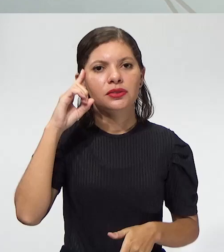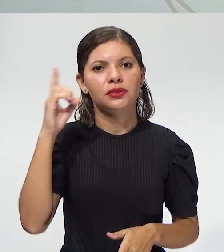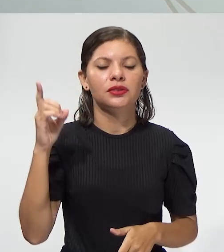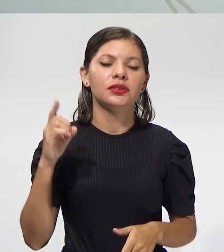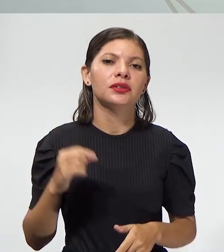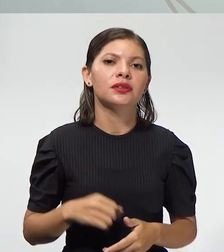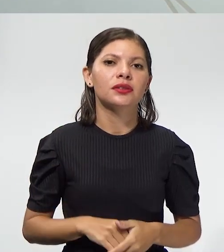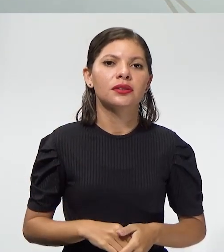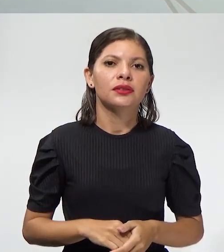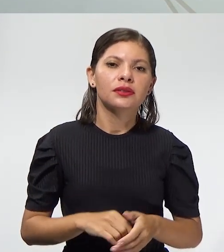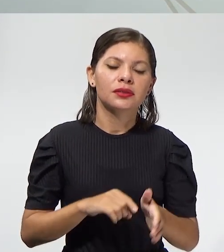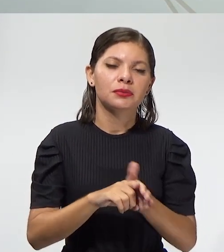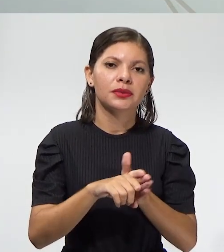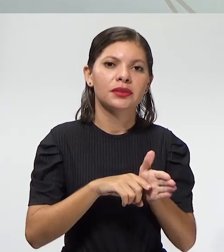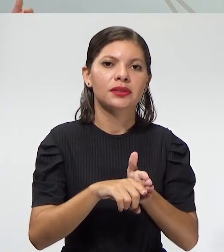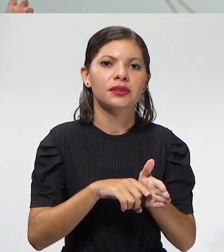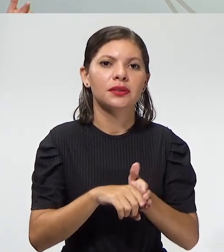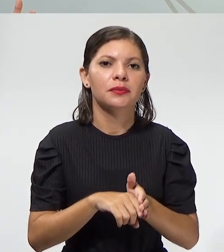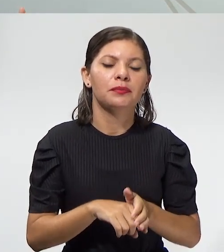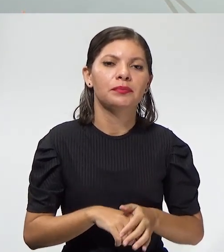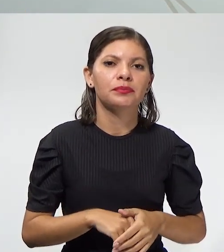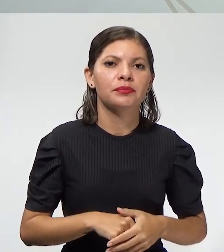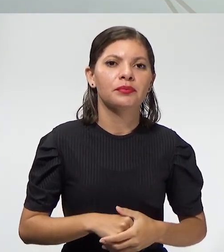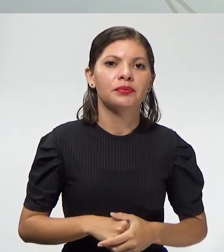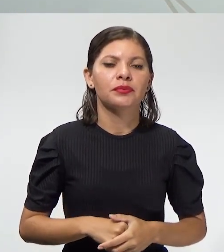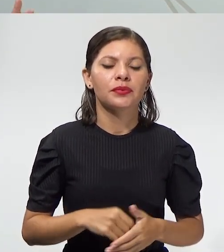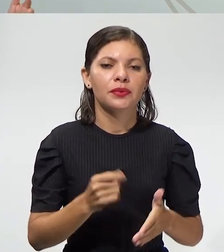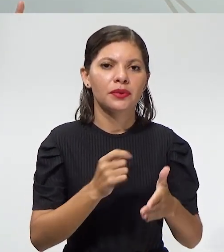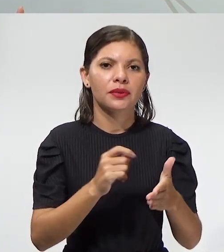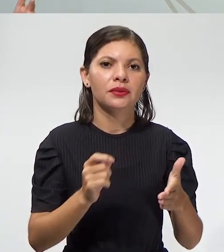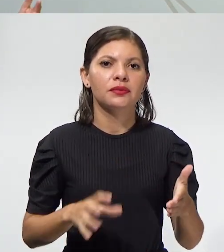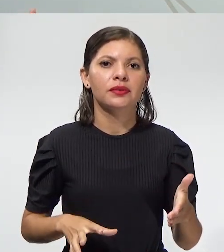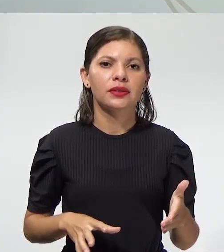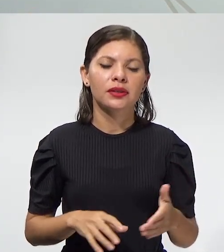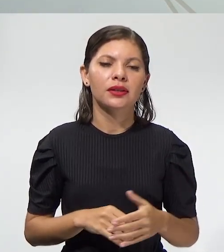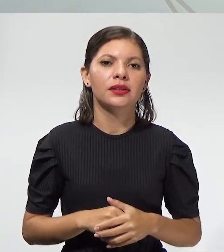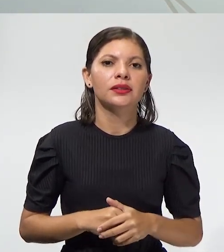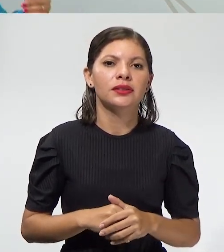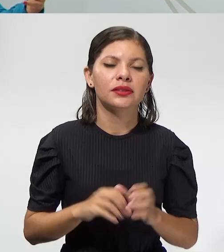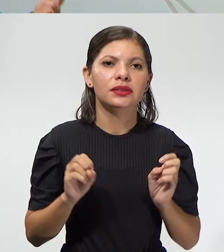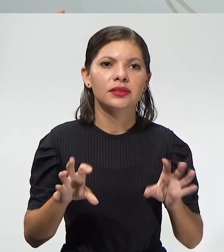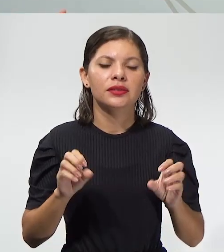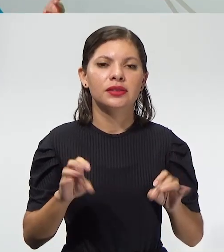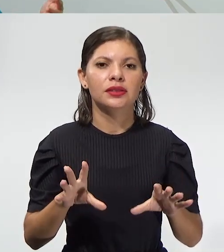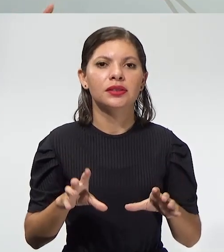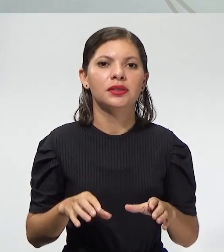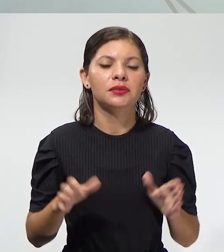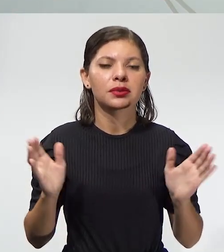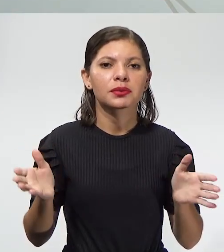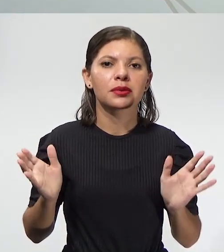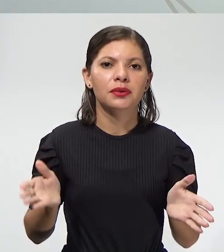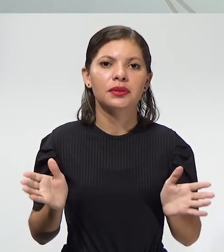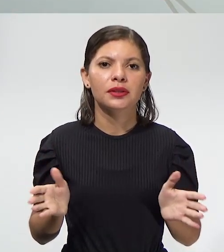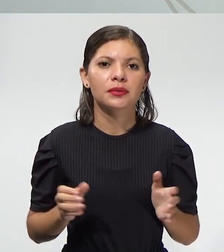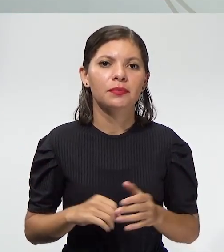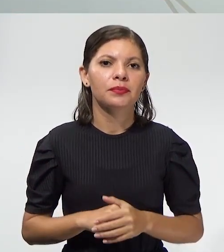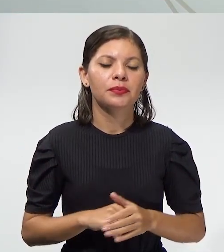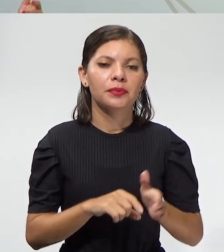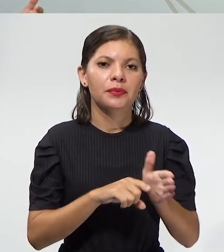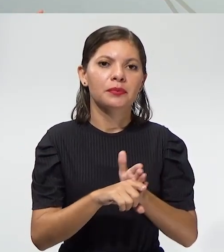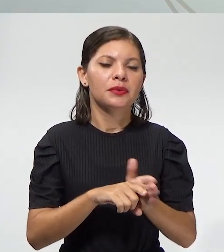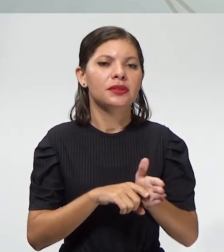nosso trabalho aqui, na nossa pesquisa, porque nós vamos trazer atividades de ensino, que é o que a gente já está fazendo aqui com